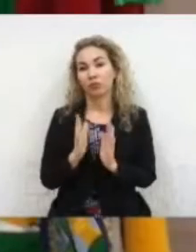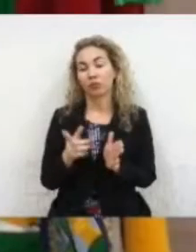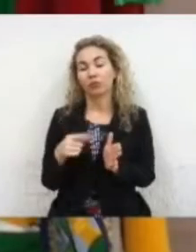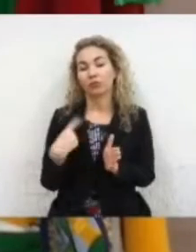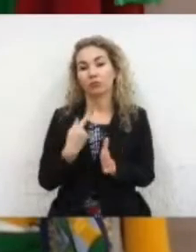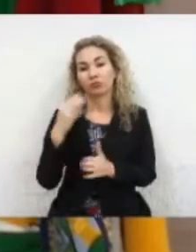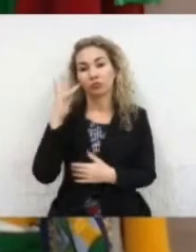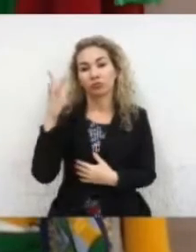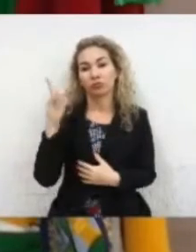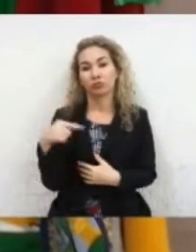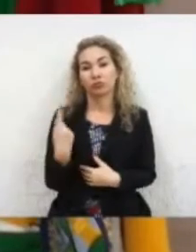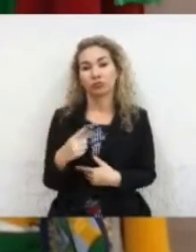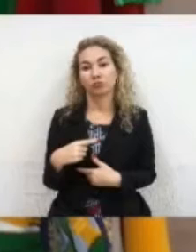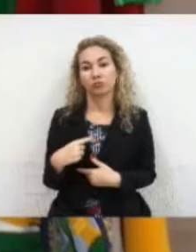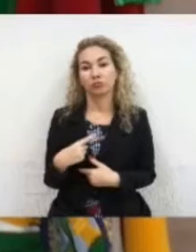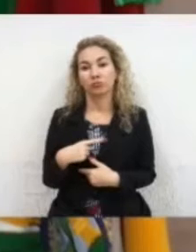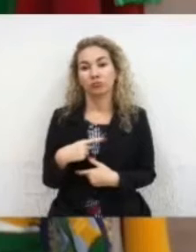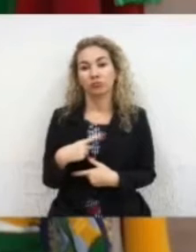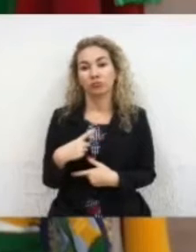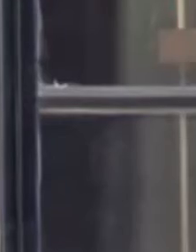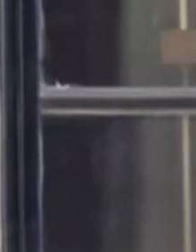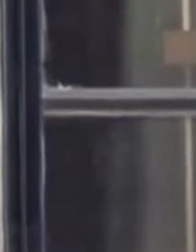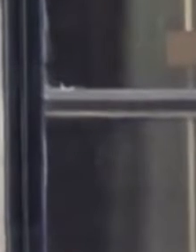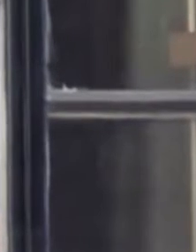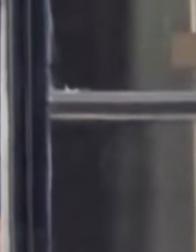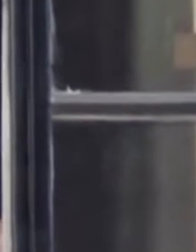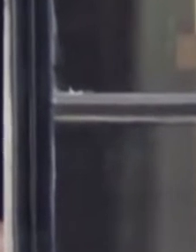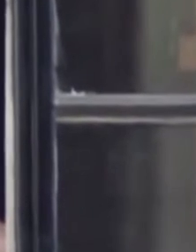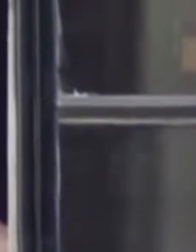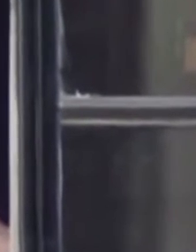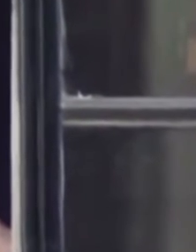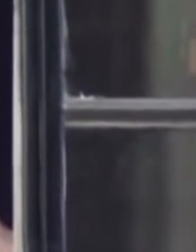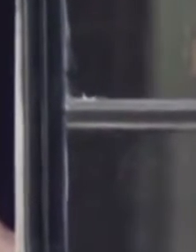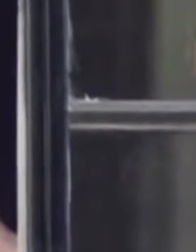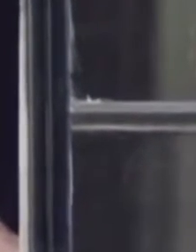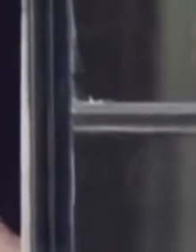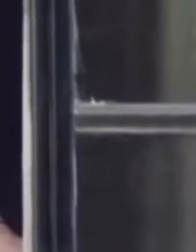tem que refletir. E todos nós, na nossa reflexão,